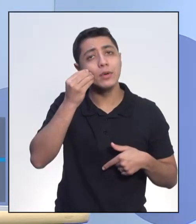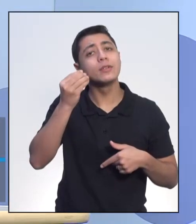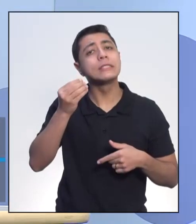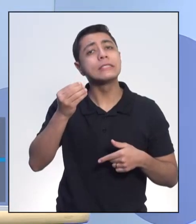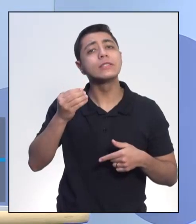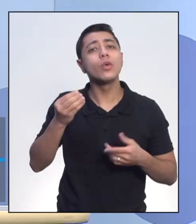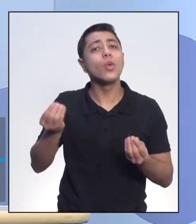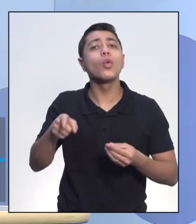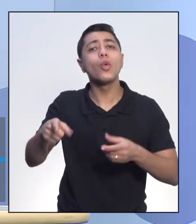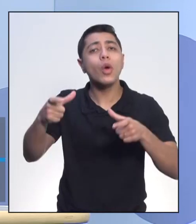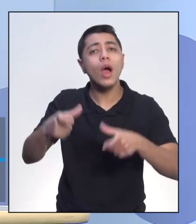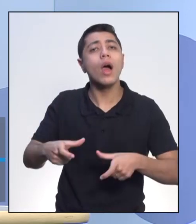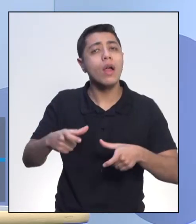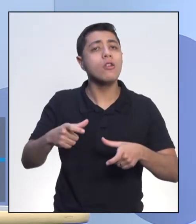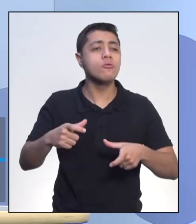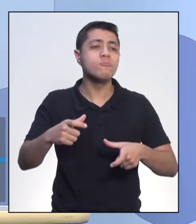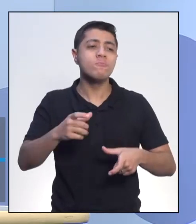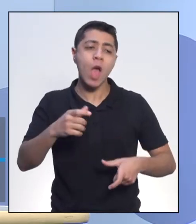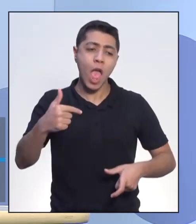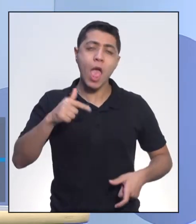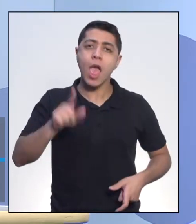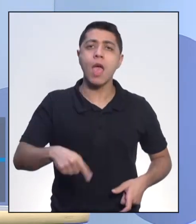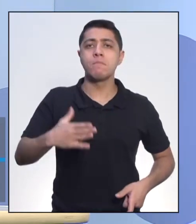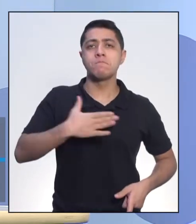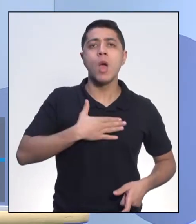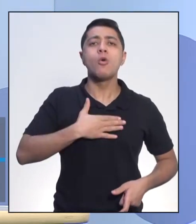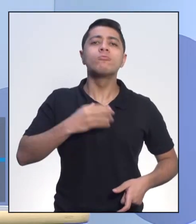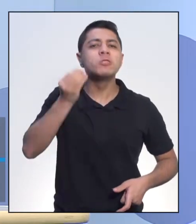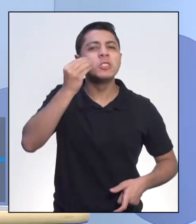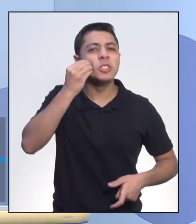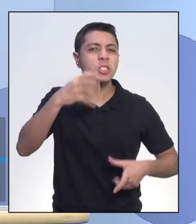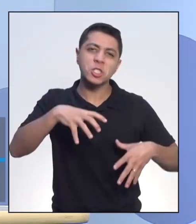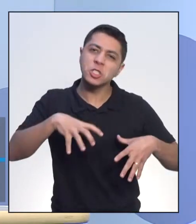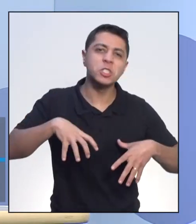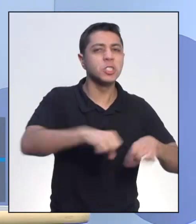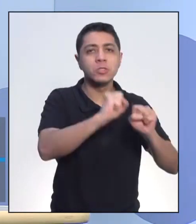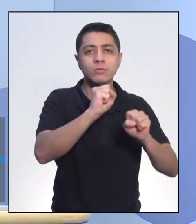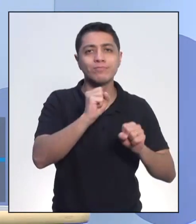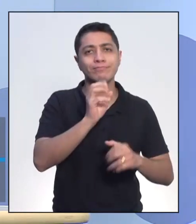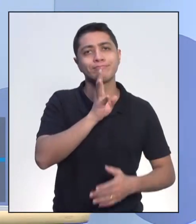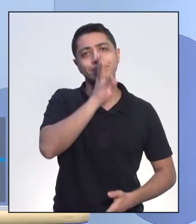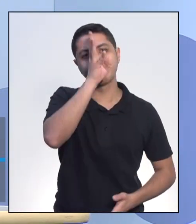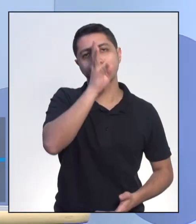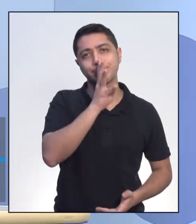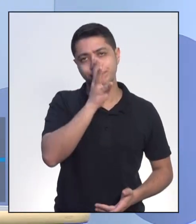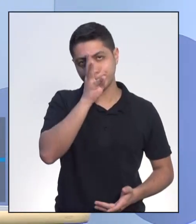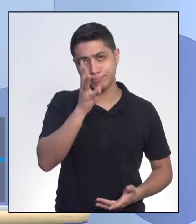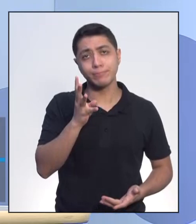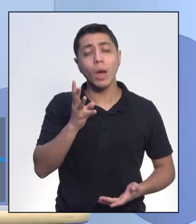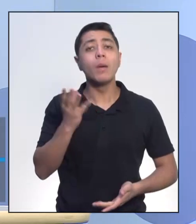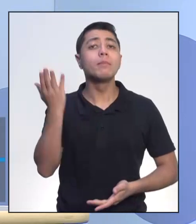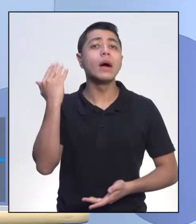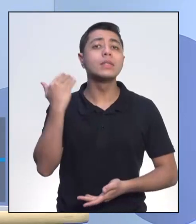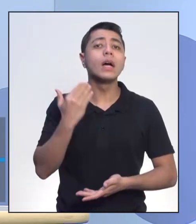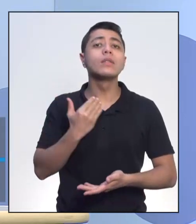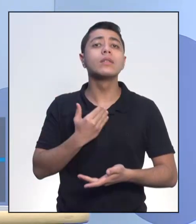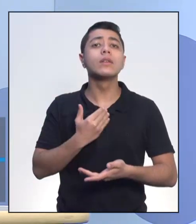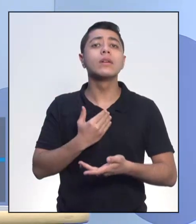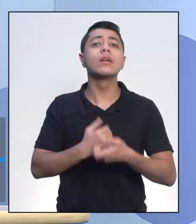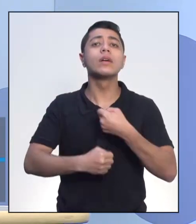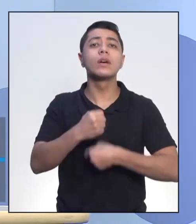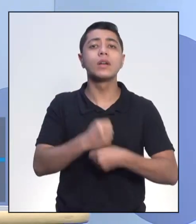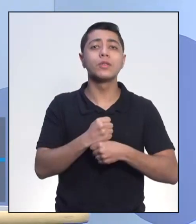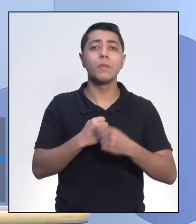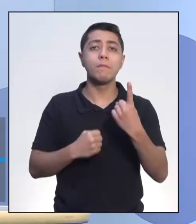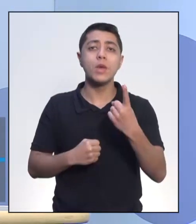os territórios que eles achavam que eram de direito deles. E daí todo esse conflito que a gente pode dizer que começou em 1800